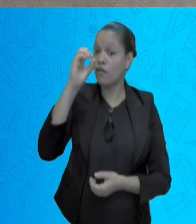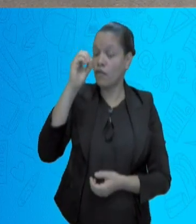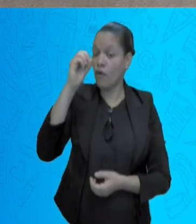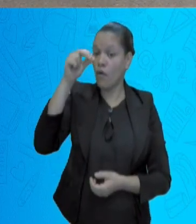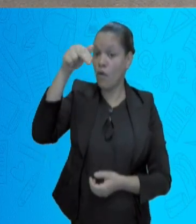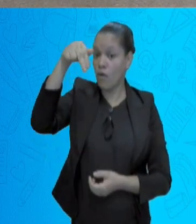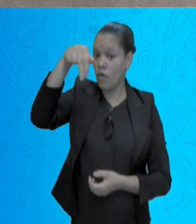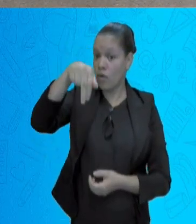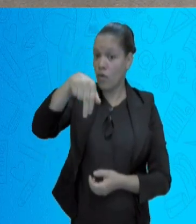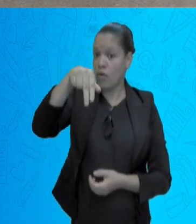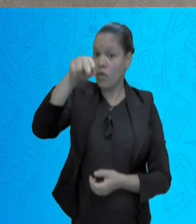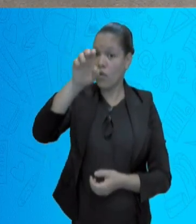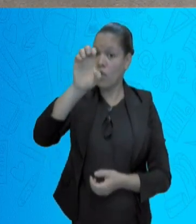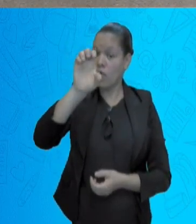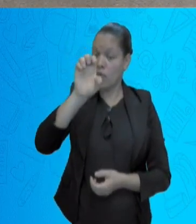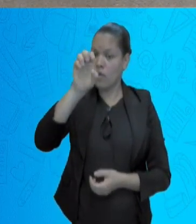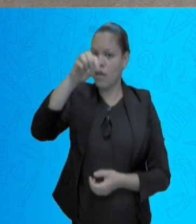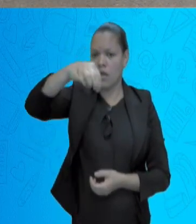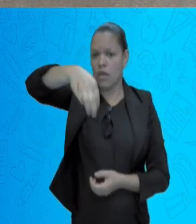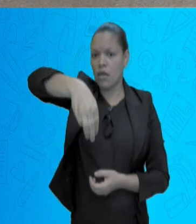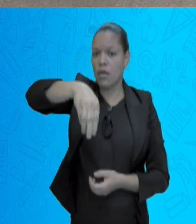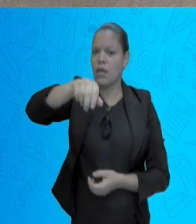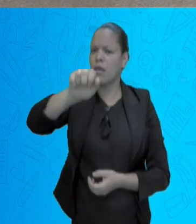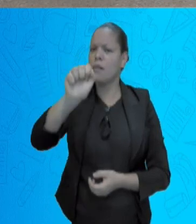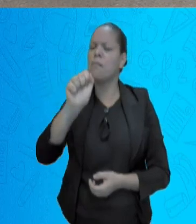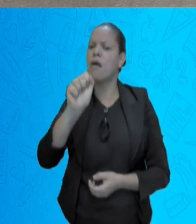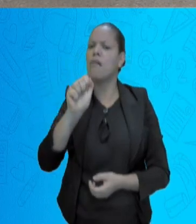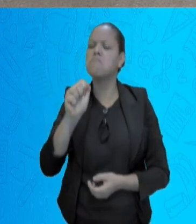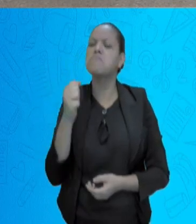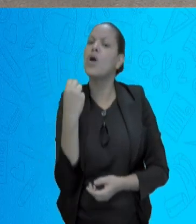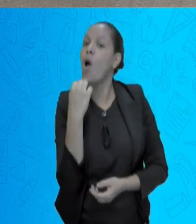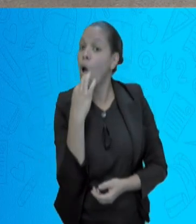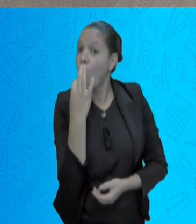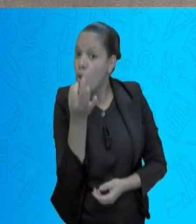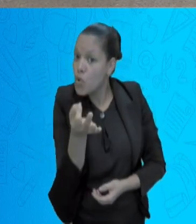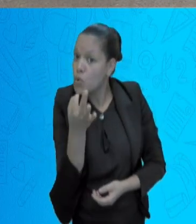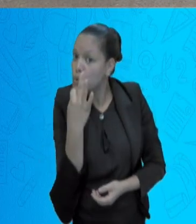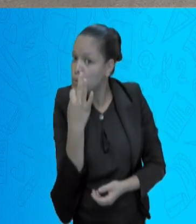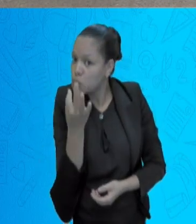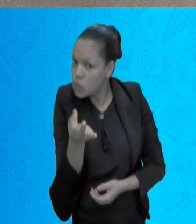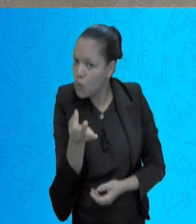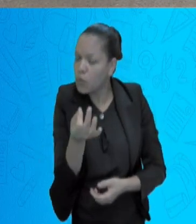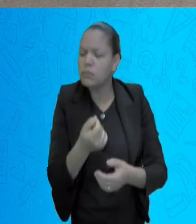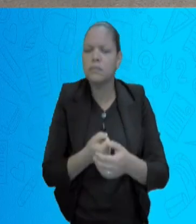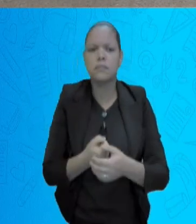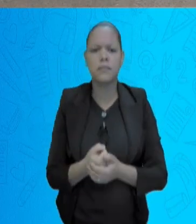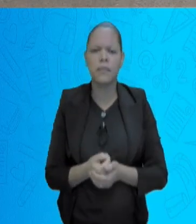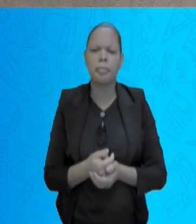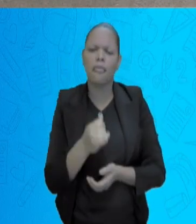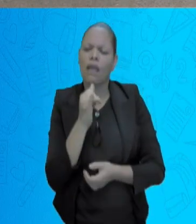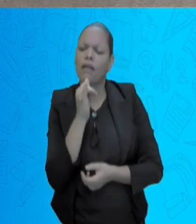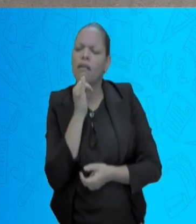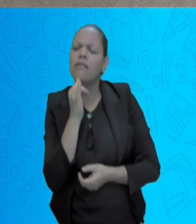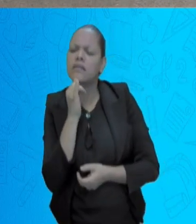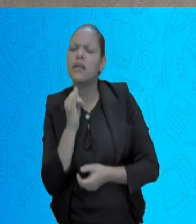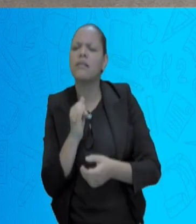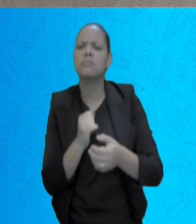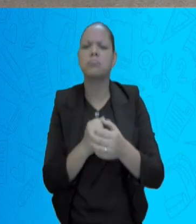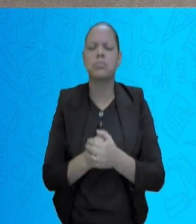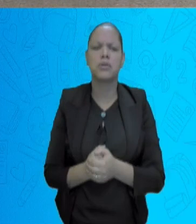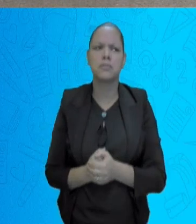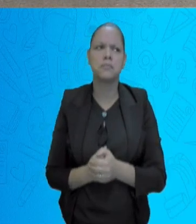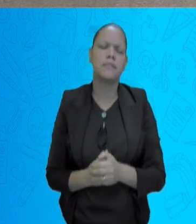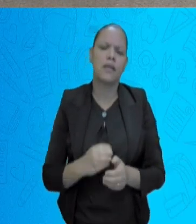Chaveiro. Se eu simplesmente falar com vocês chaveiro, vocês vão imaginar chá,